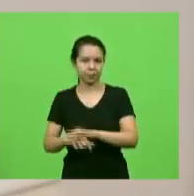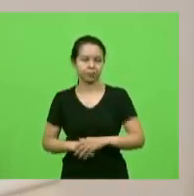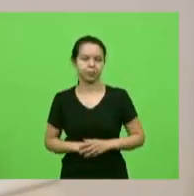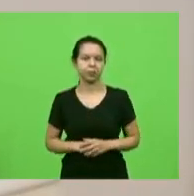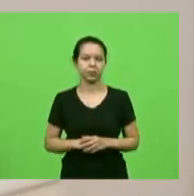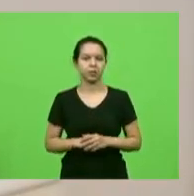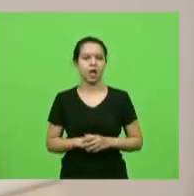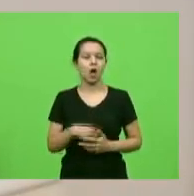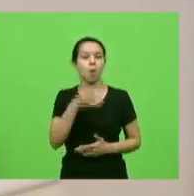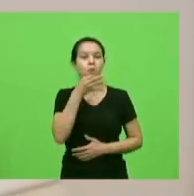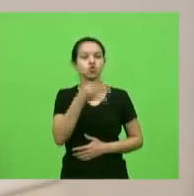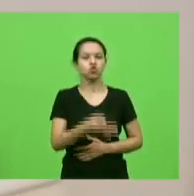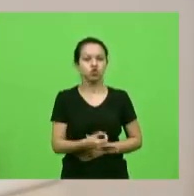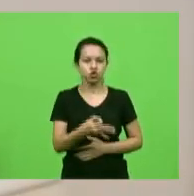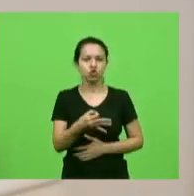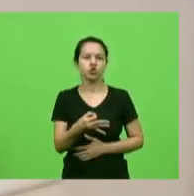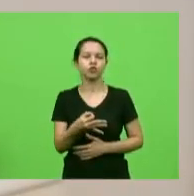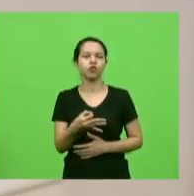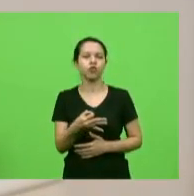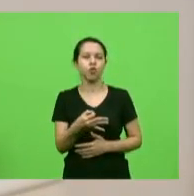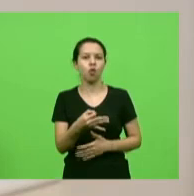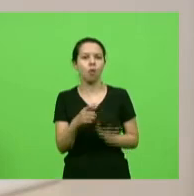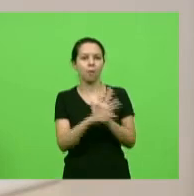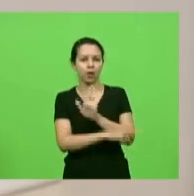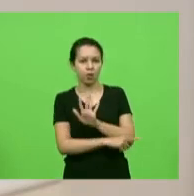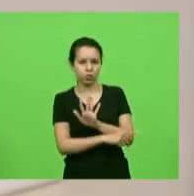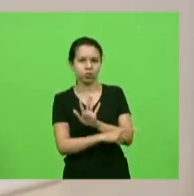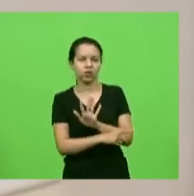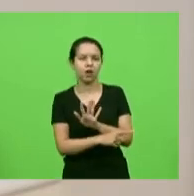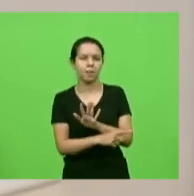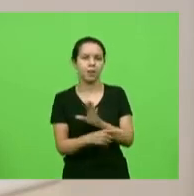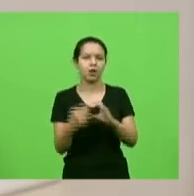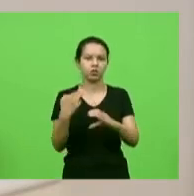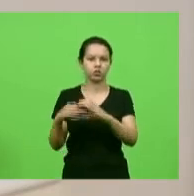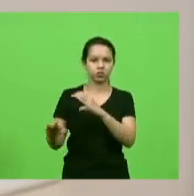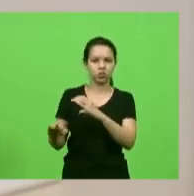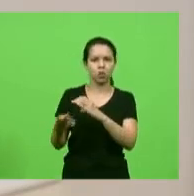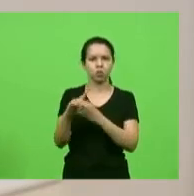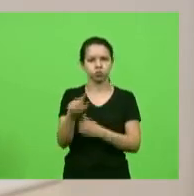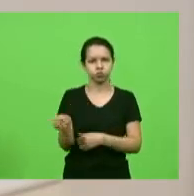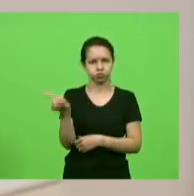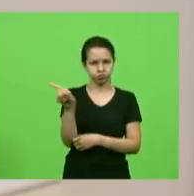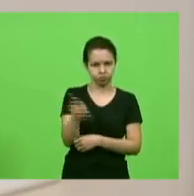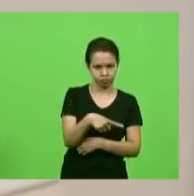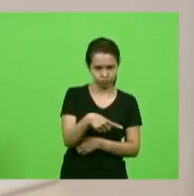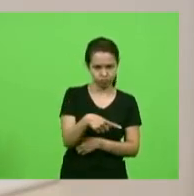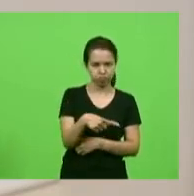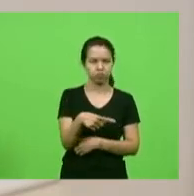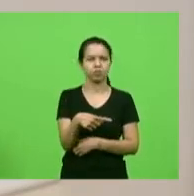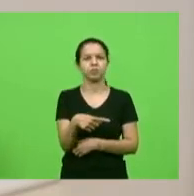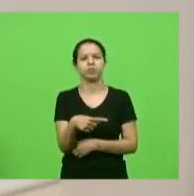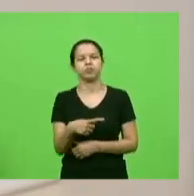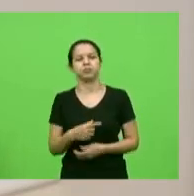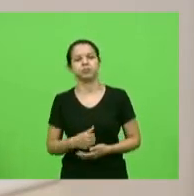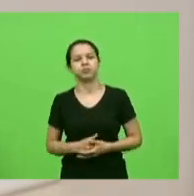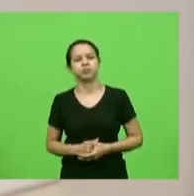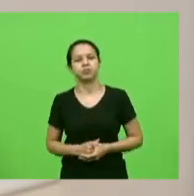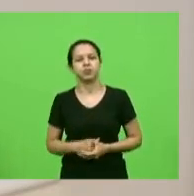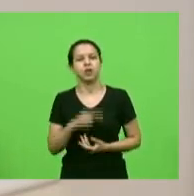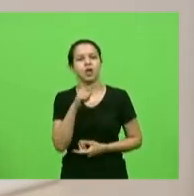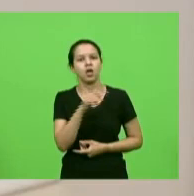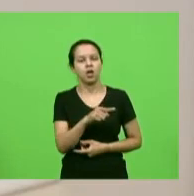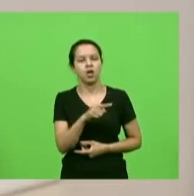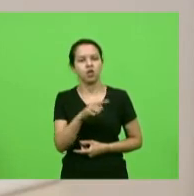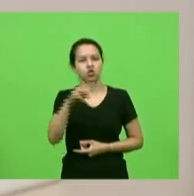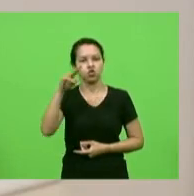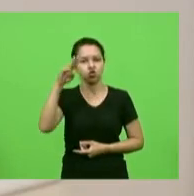alegado pela solicitação de devolução, né, que fosse desconsiderada a mensagem, o então chefe da